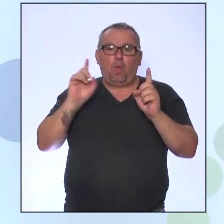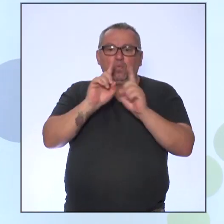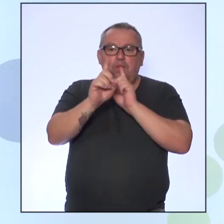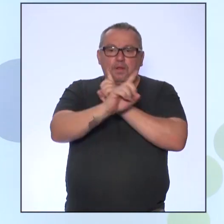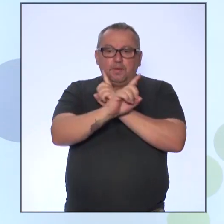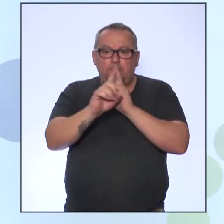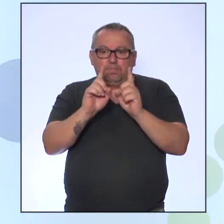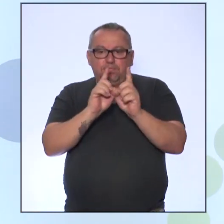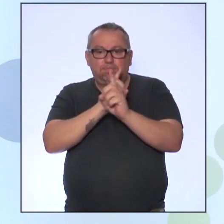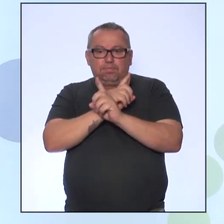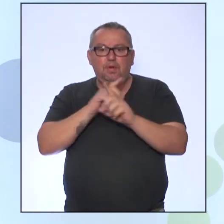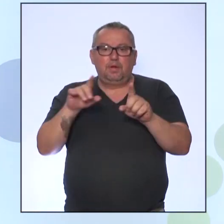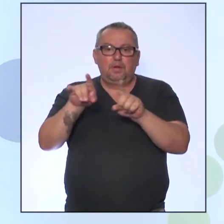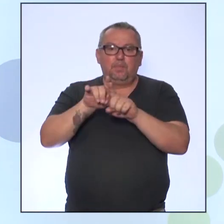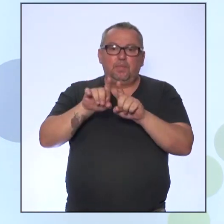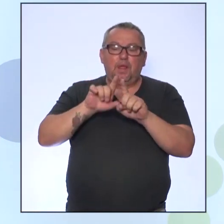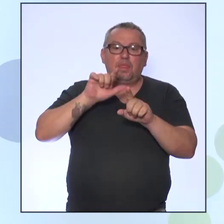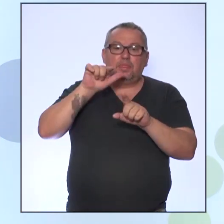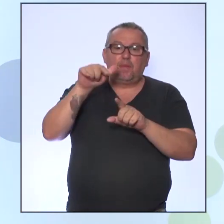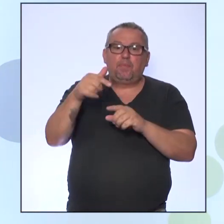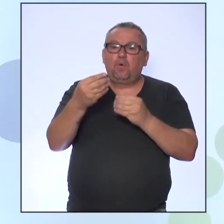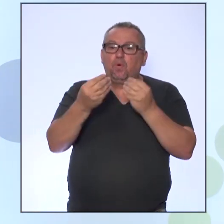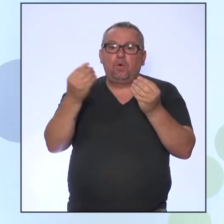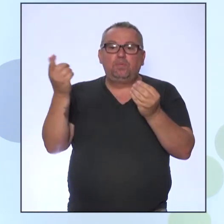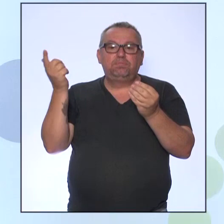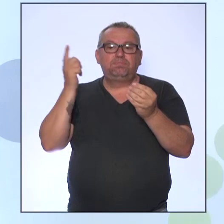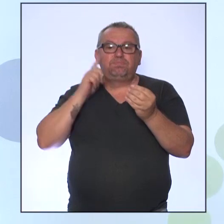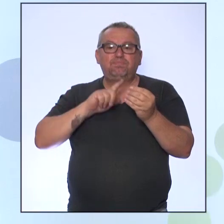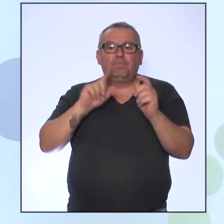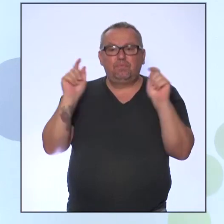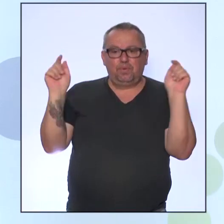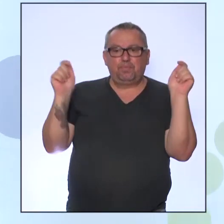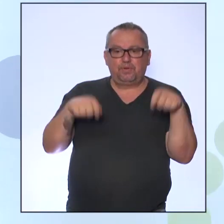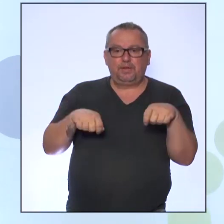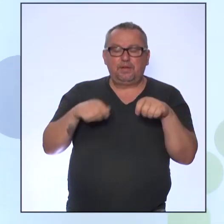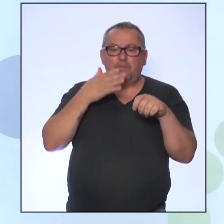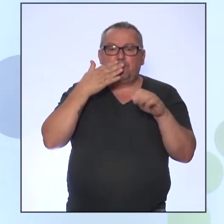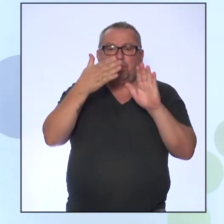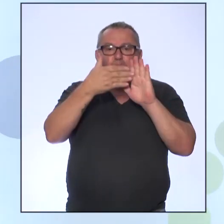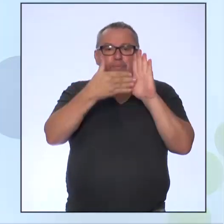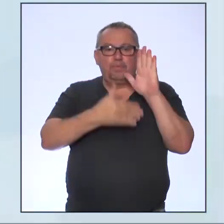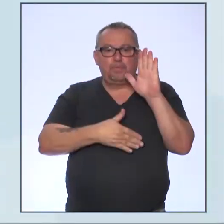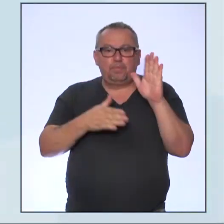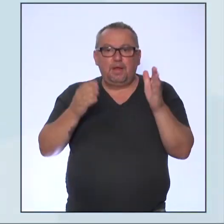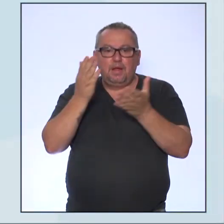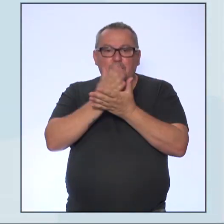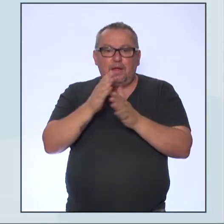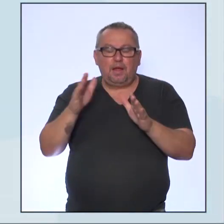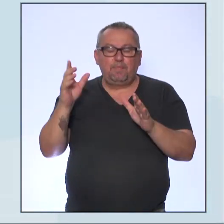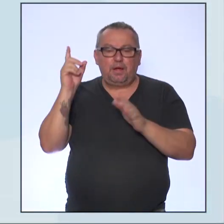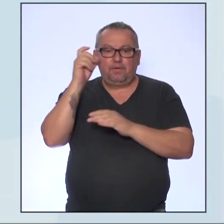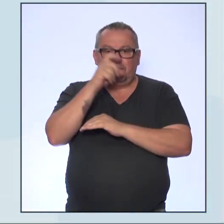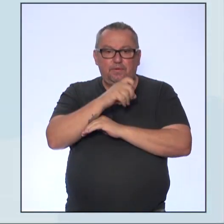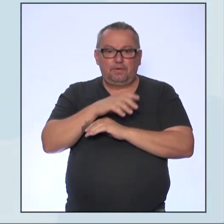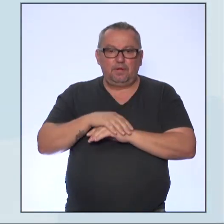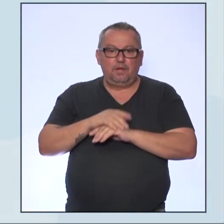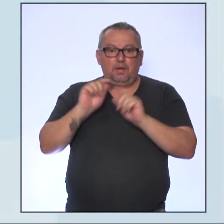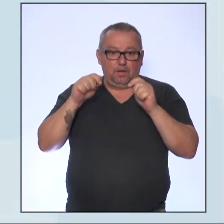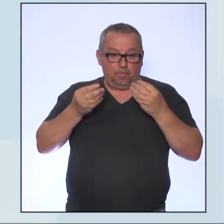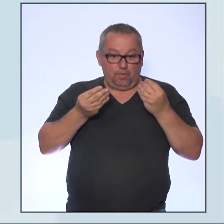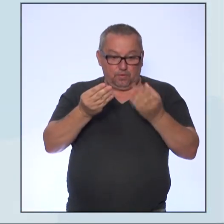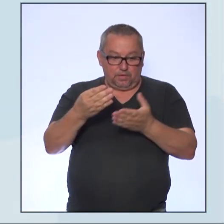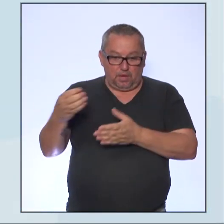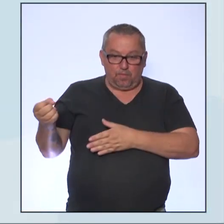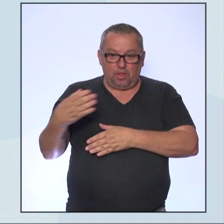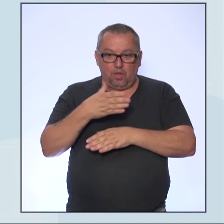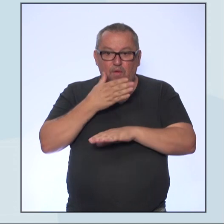tá? E depois, o que você poderia propor para sanar essa dificuldade? Eu posso propor uma nova atividade,